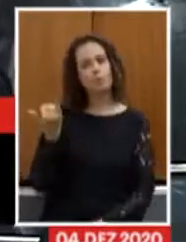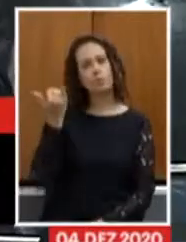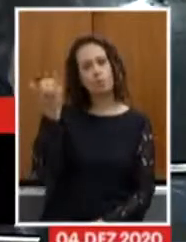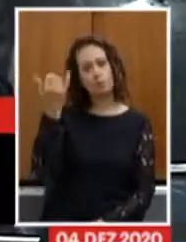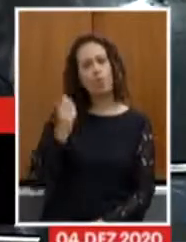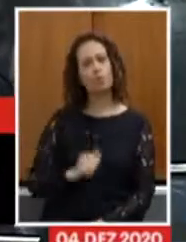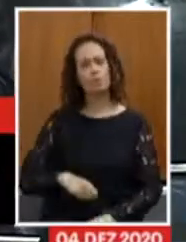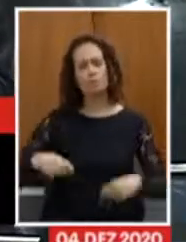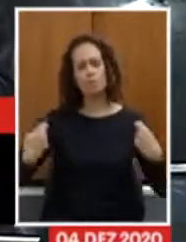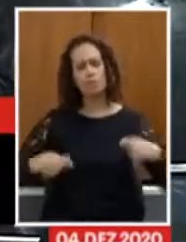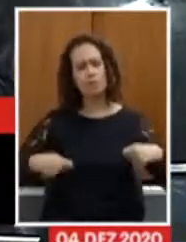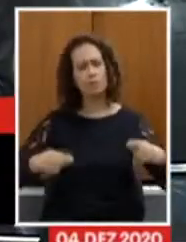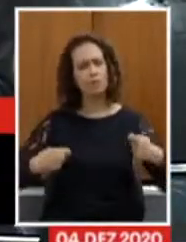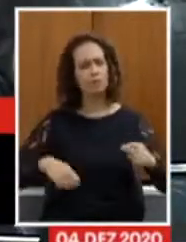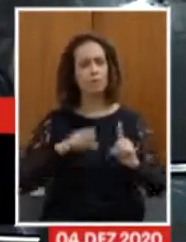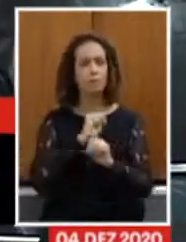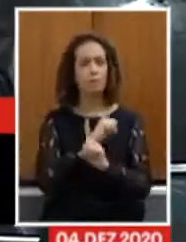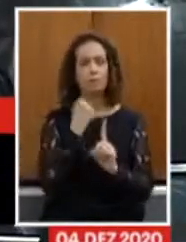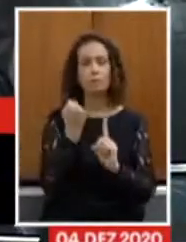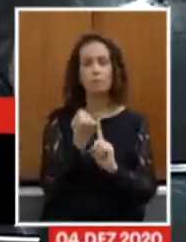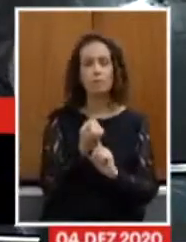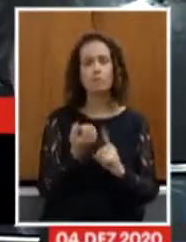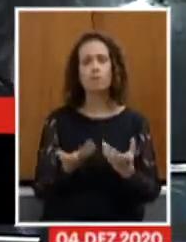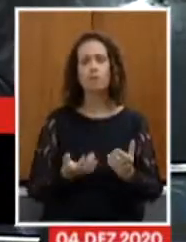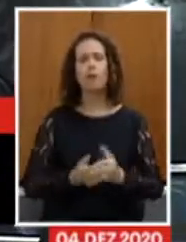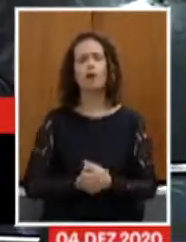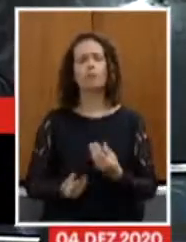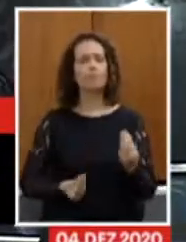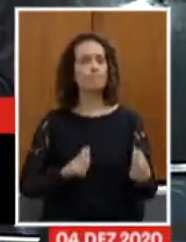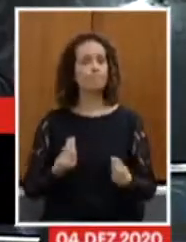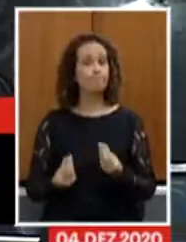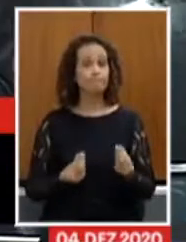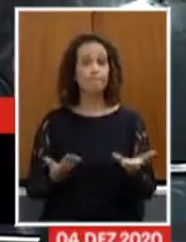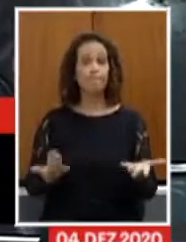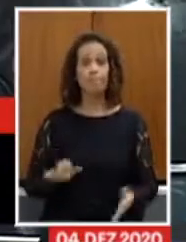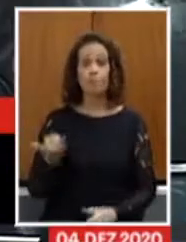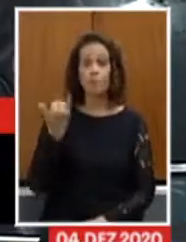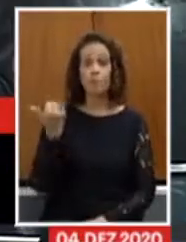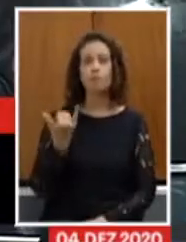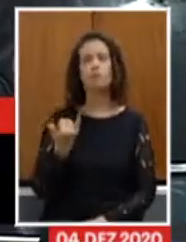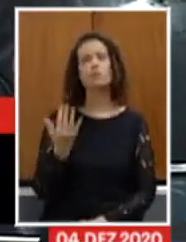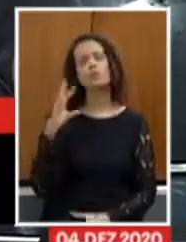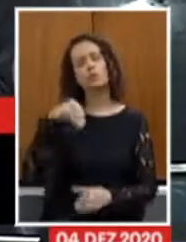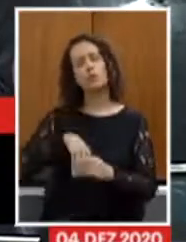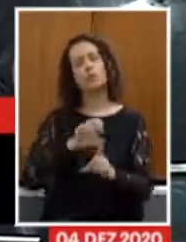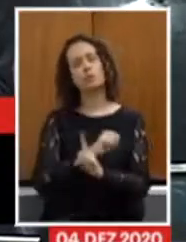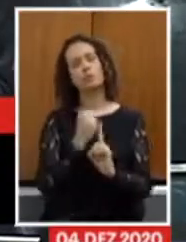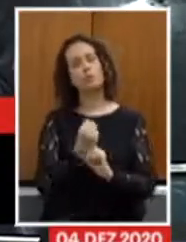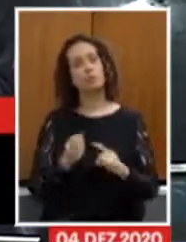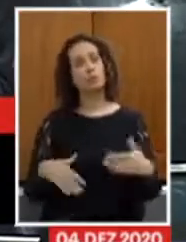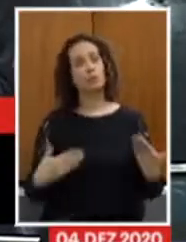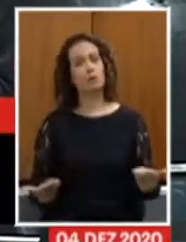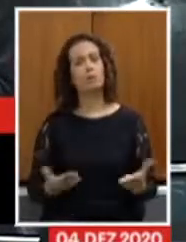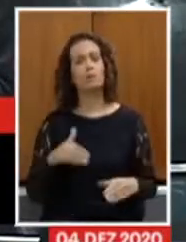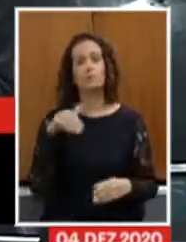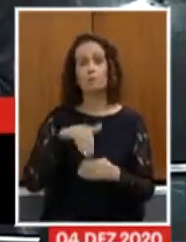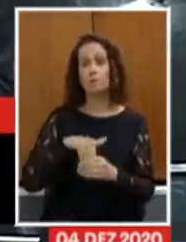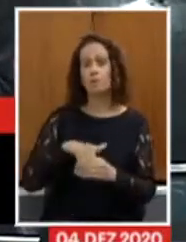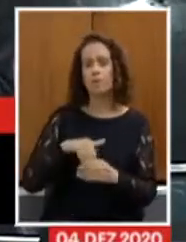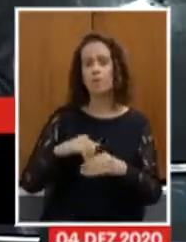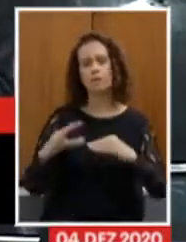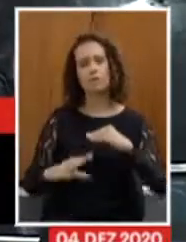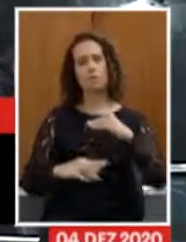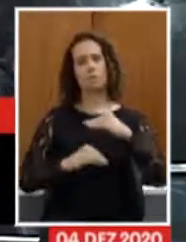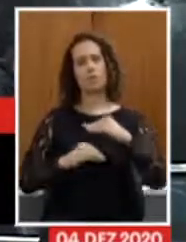sua necessidade social, a sua relevância para a nossa sociedade. Então, votar na emenda da deputada